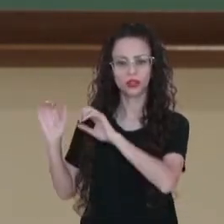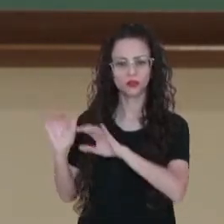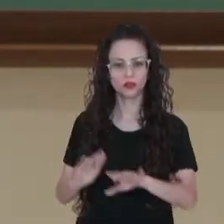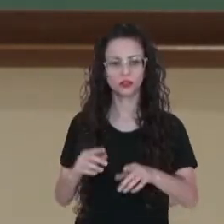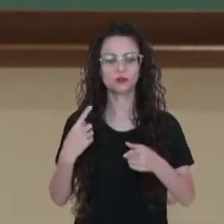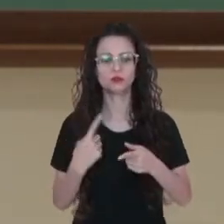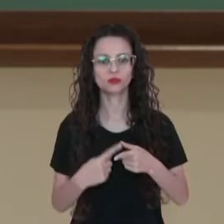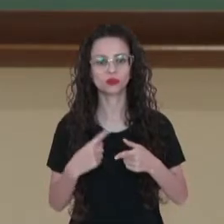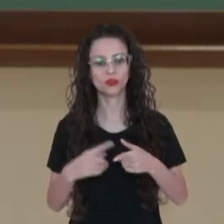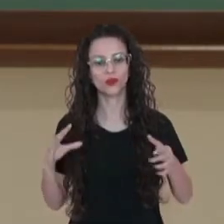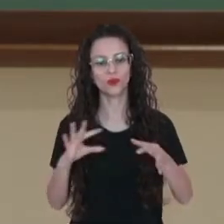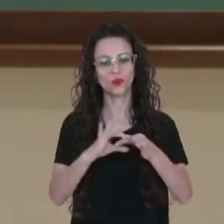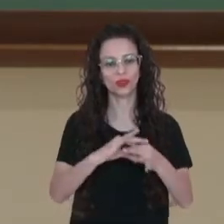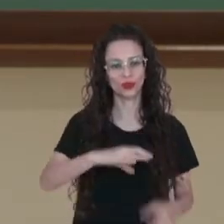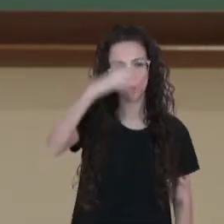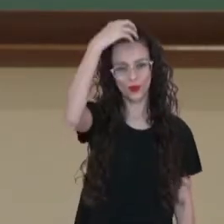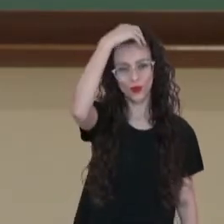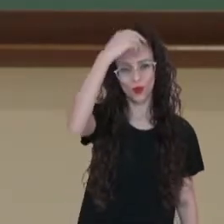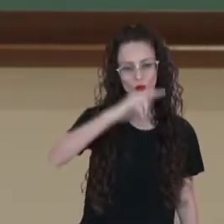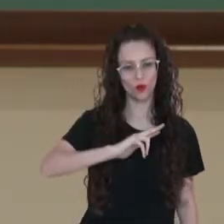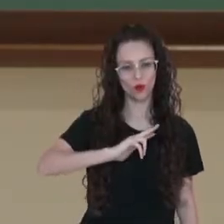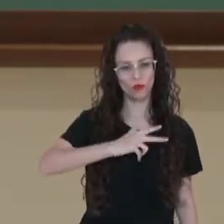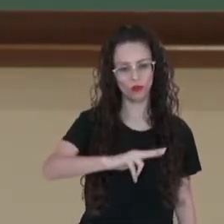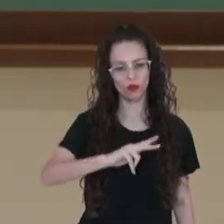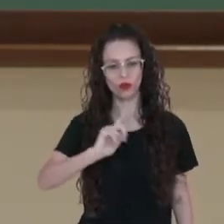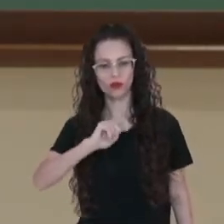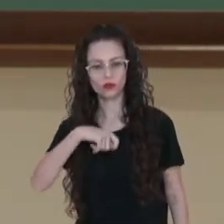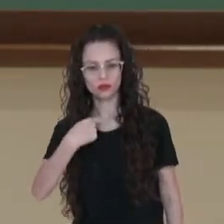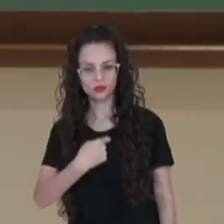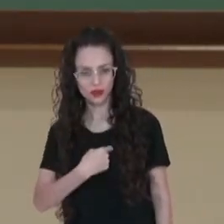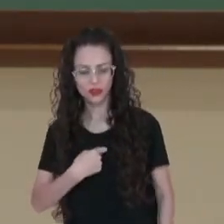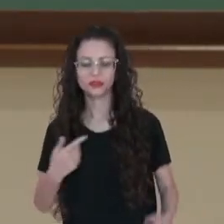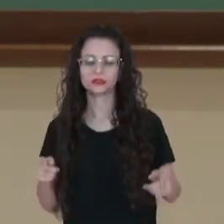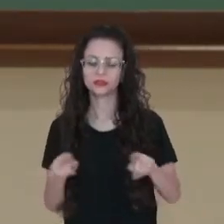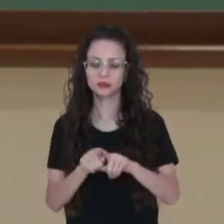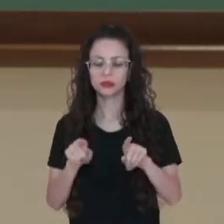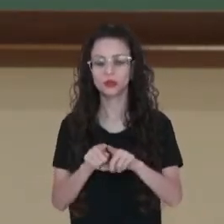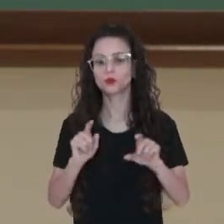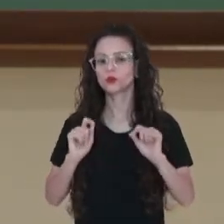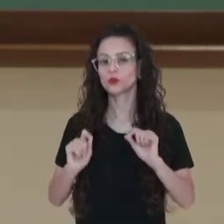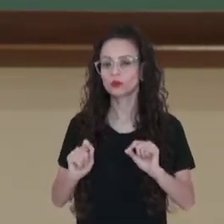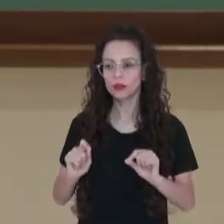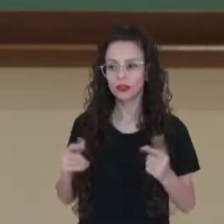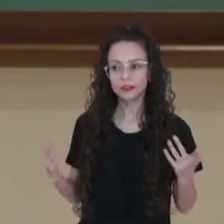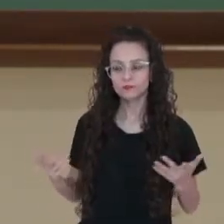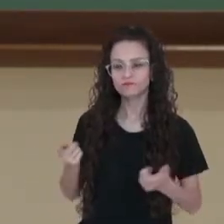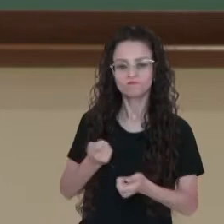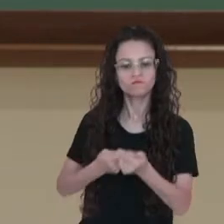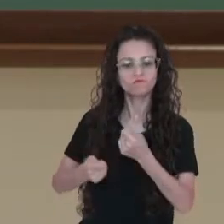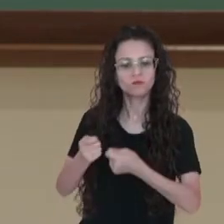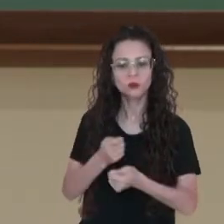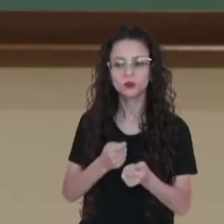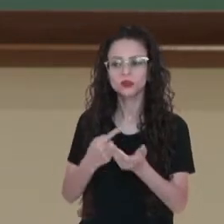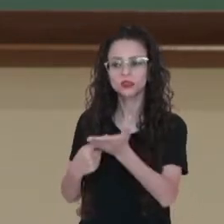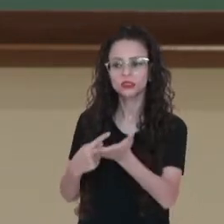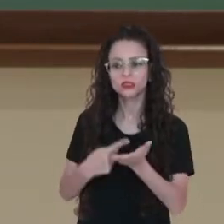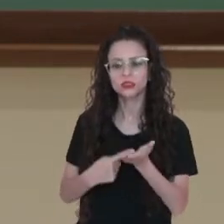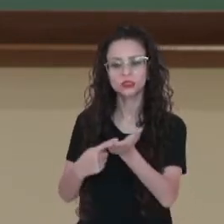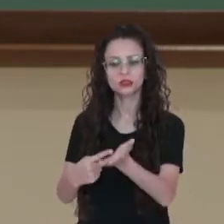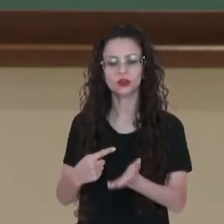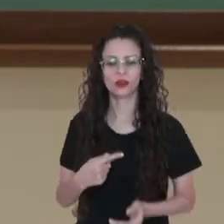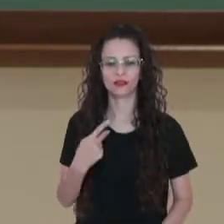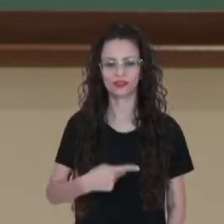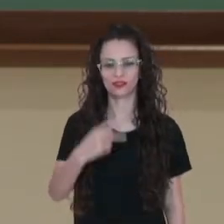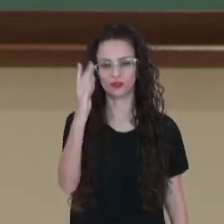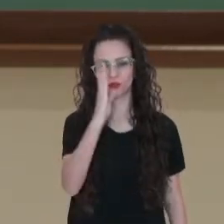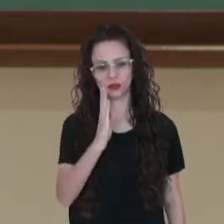uniu as coroas, então quem era inimigo da Espanha passa a ser inimigo de Portugal e passa a não poder negociar com os portugueses aqui no